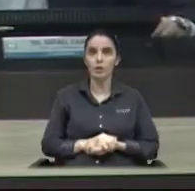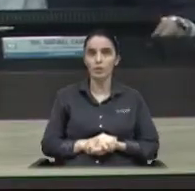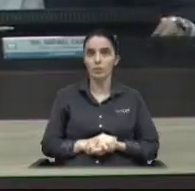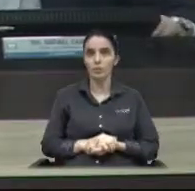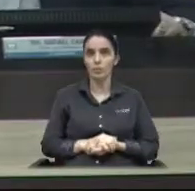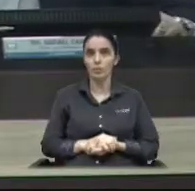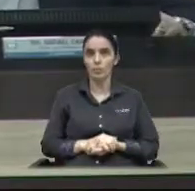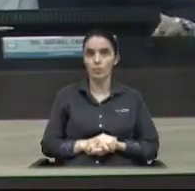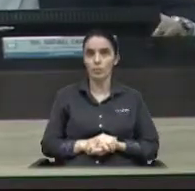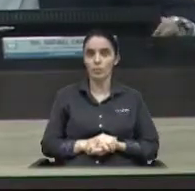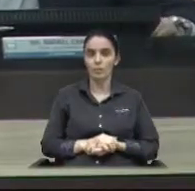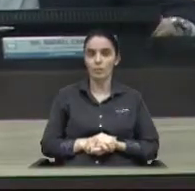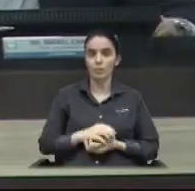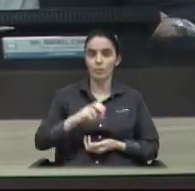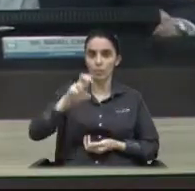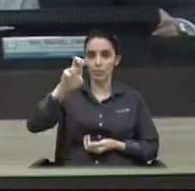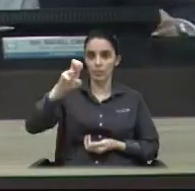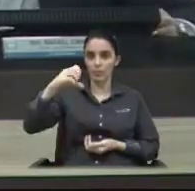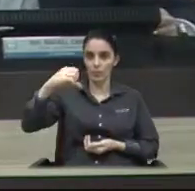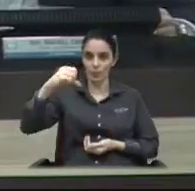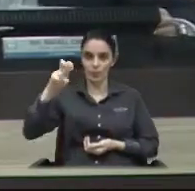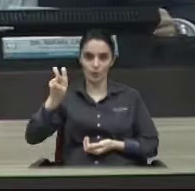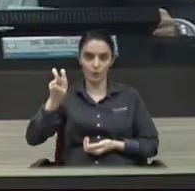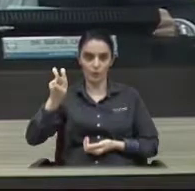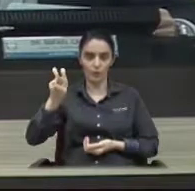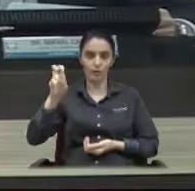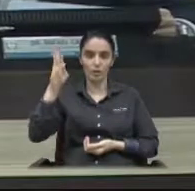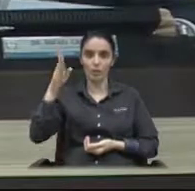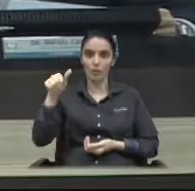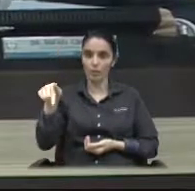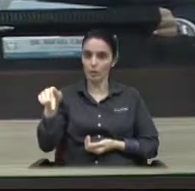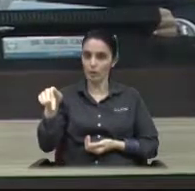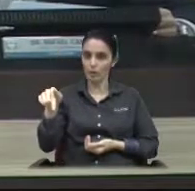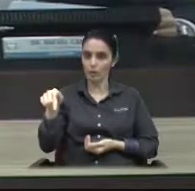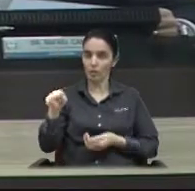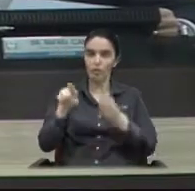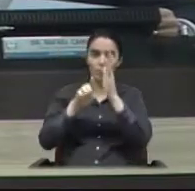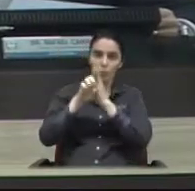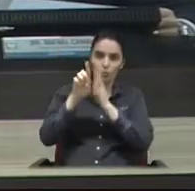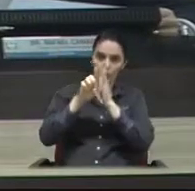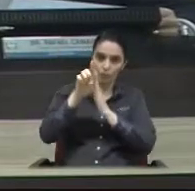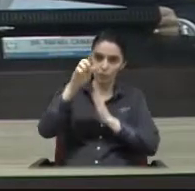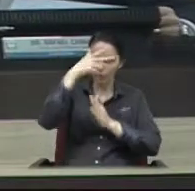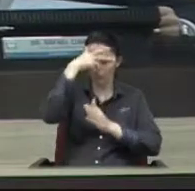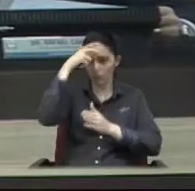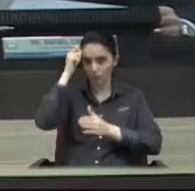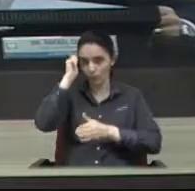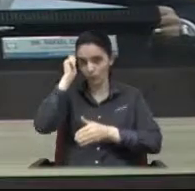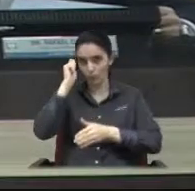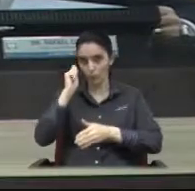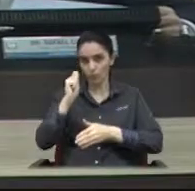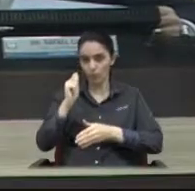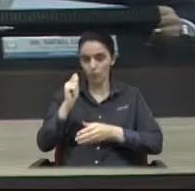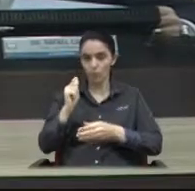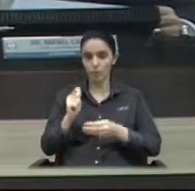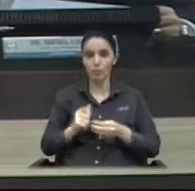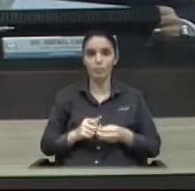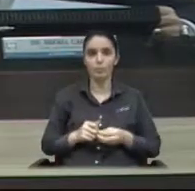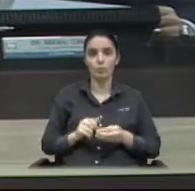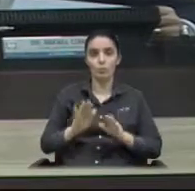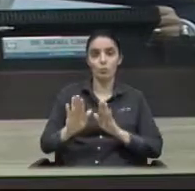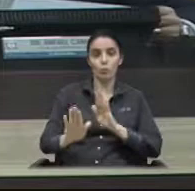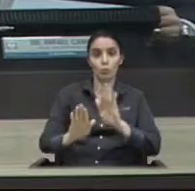de crescimento número 595 bairro 2017 que requer informações ao poder executivo sobre manutenção do viaduto